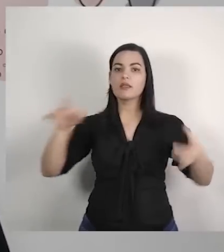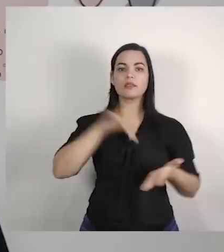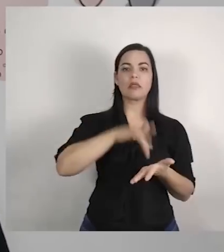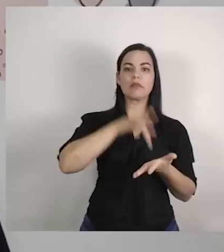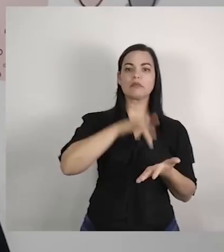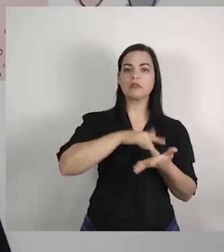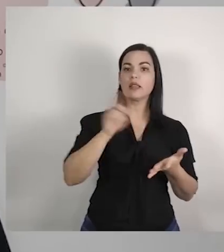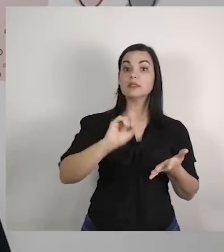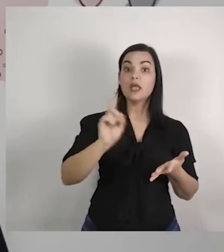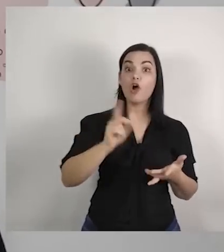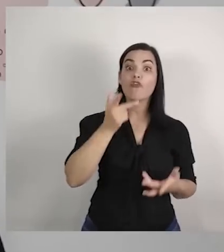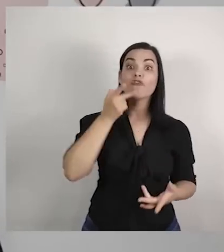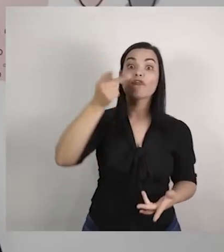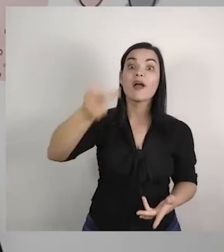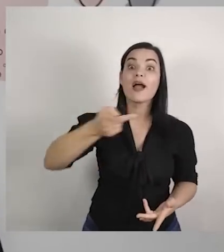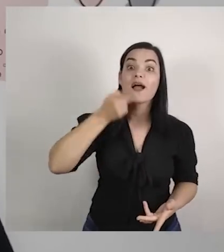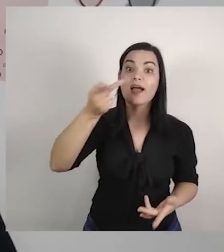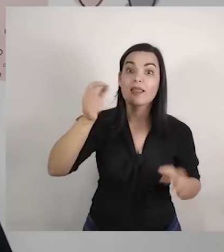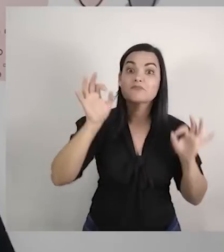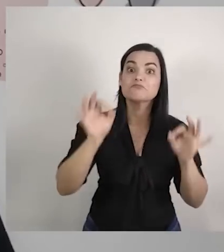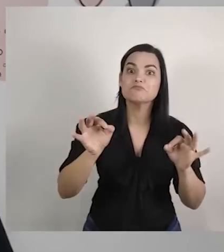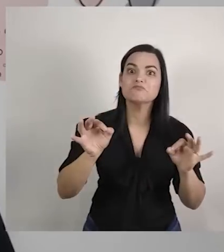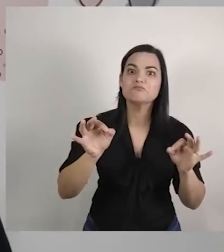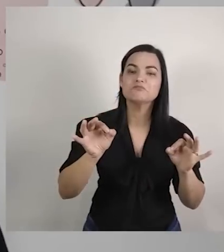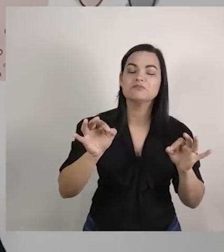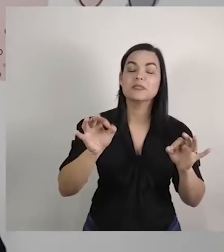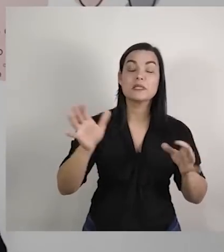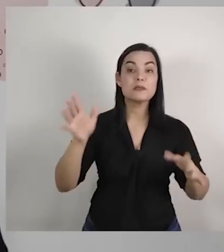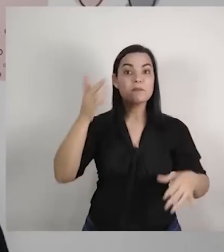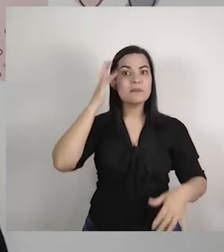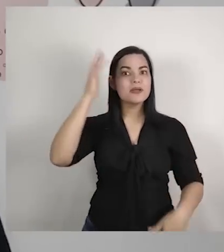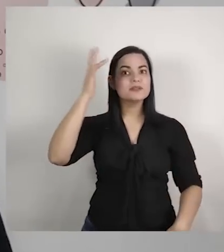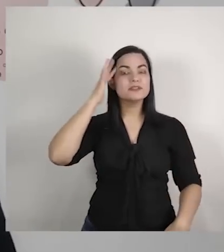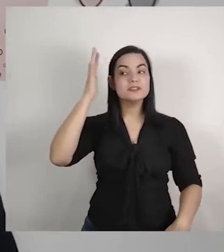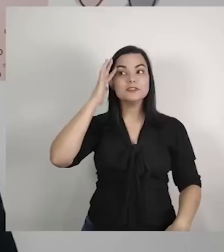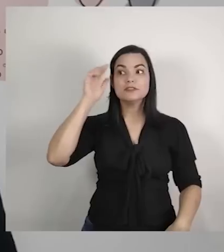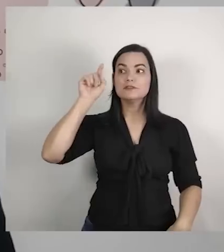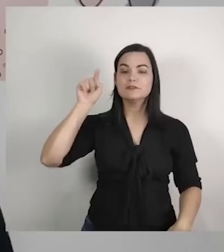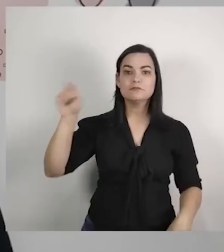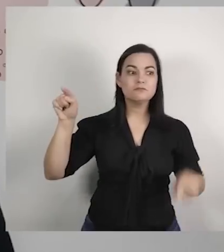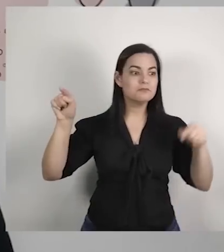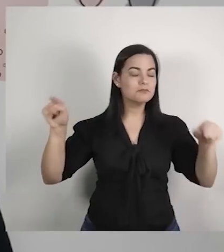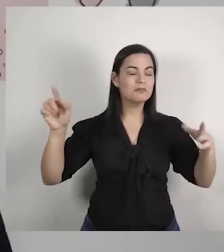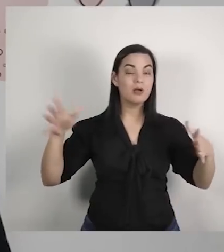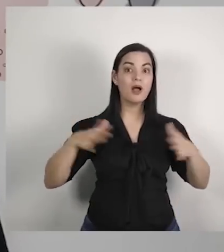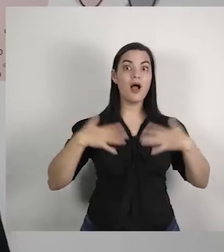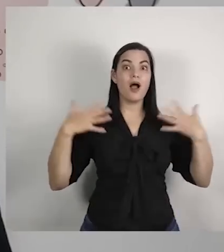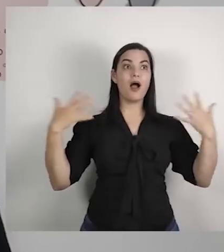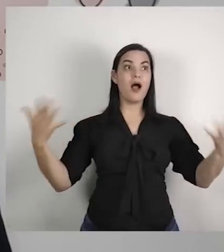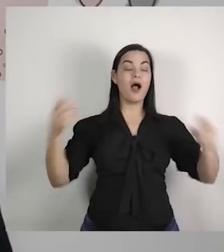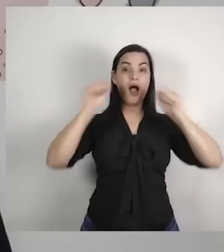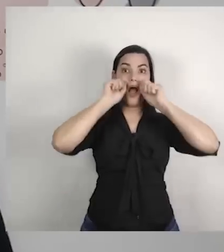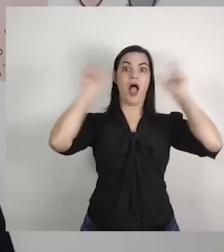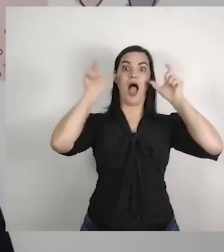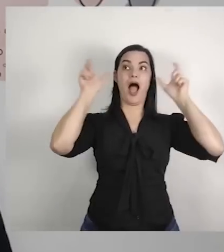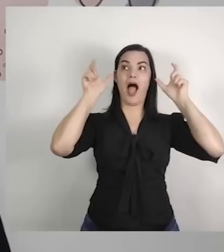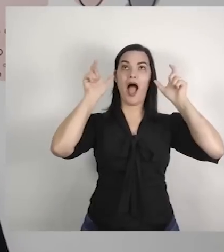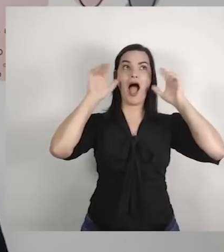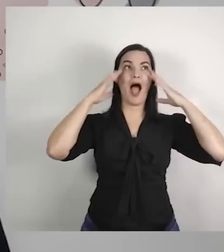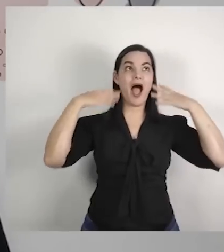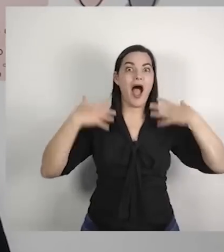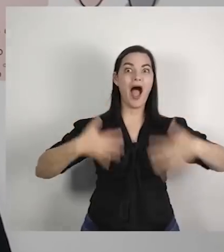batidinhos lá do código Morse. Vocês imaginam a surpresa que esses dois tiveram lá